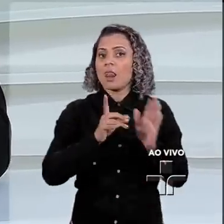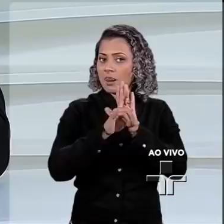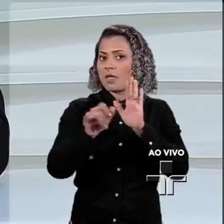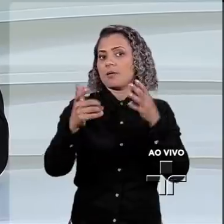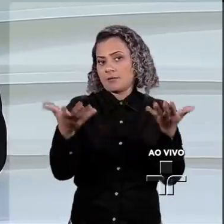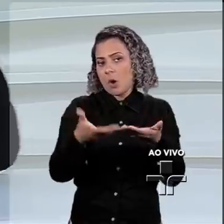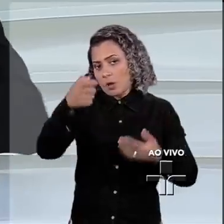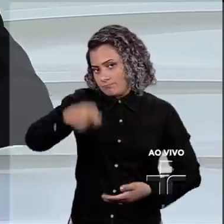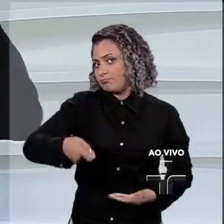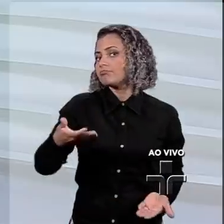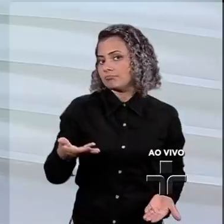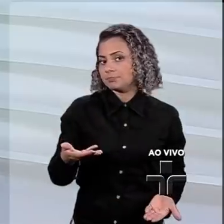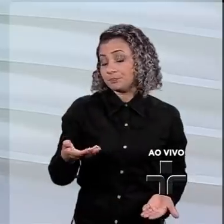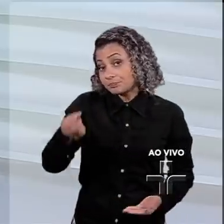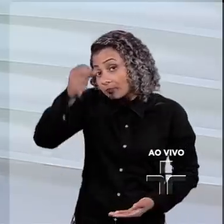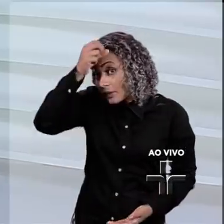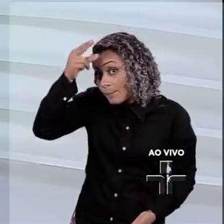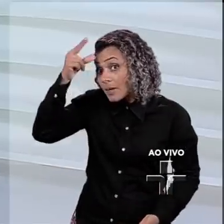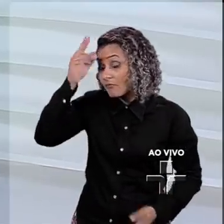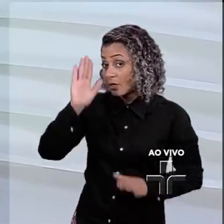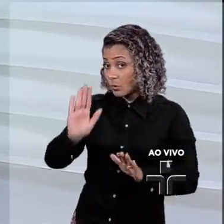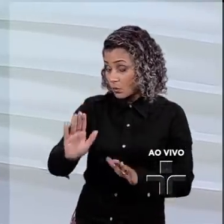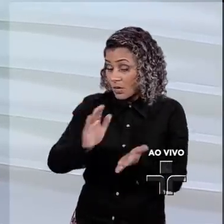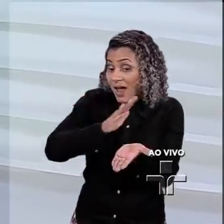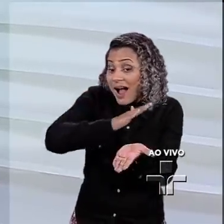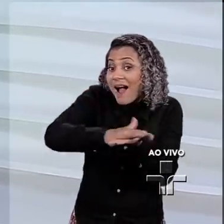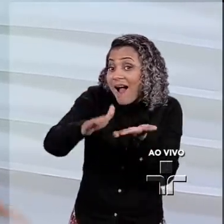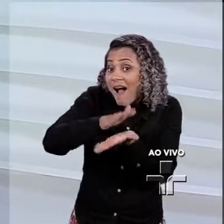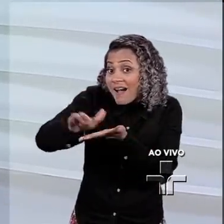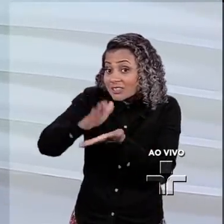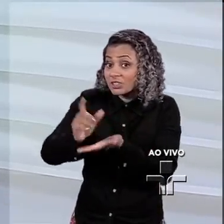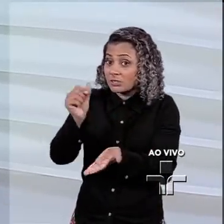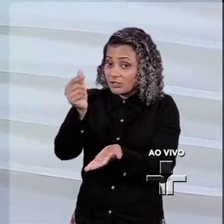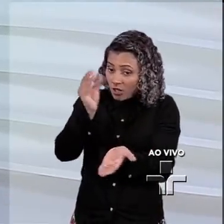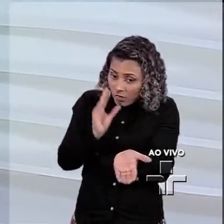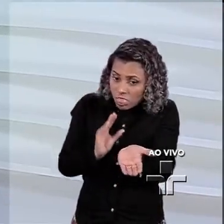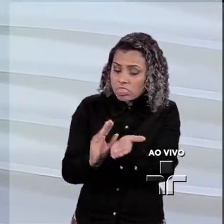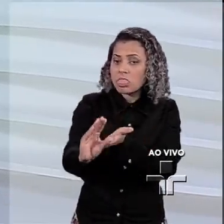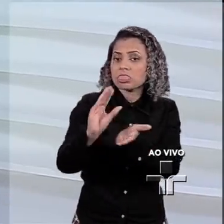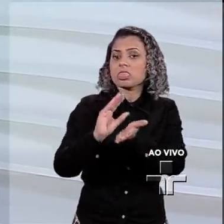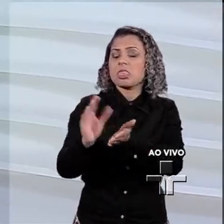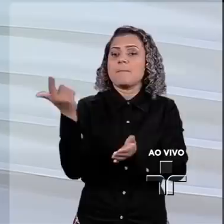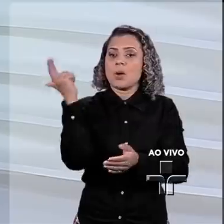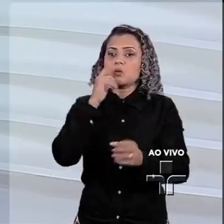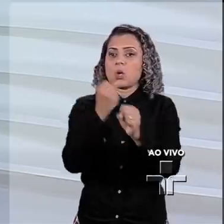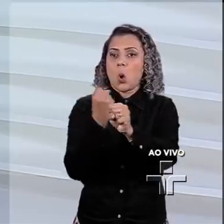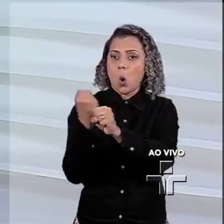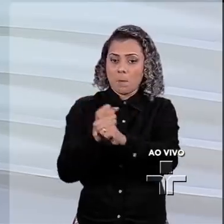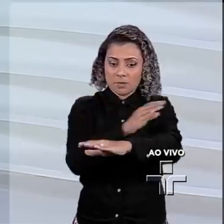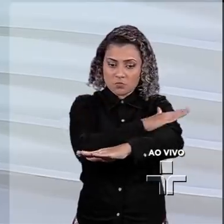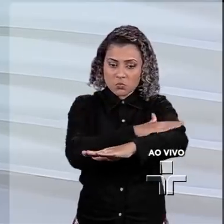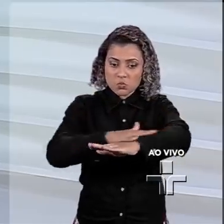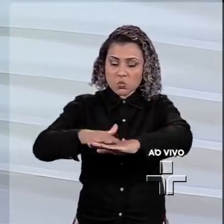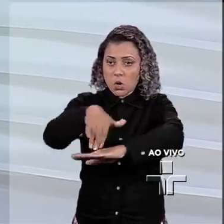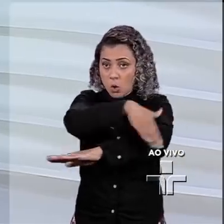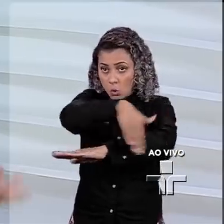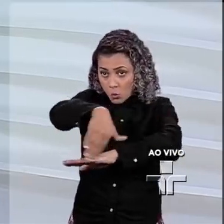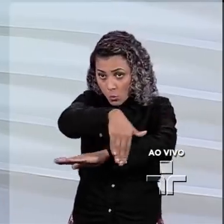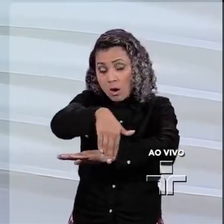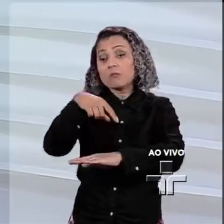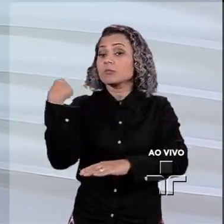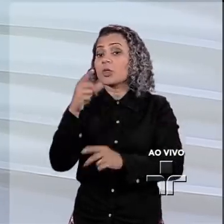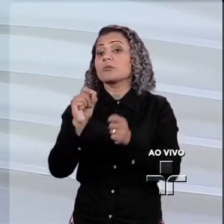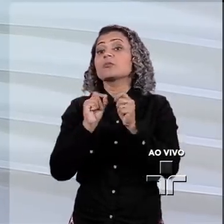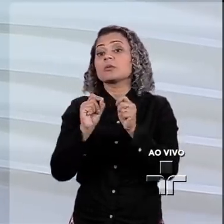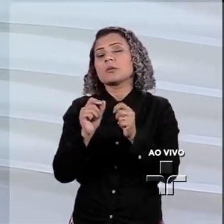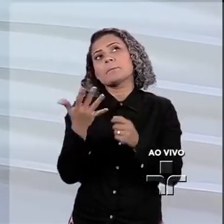do momento que a prefeitura gasta e investe para poder fazer calçada especial às públicas, a gente tem mais,